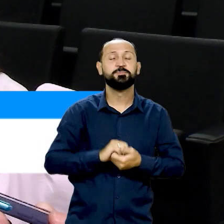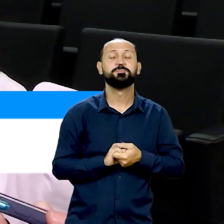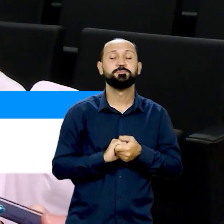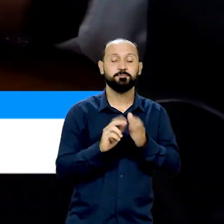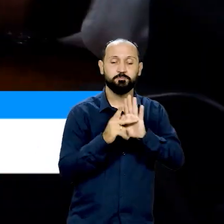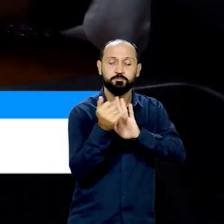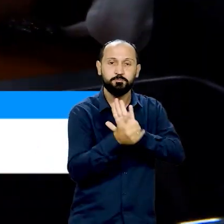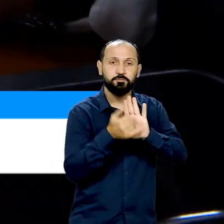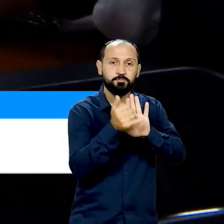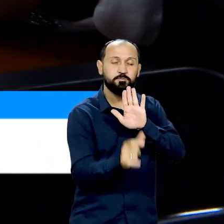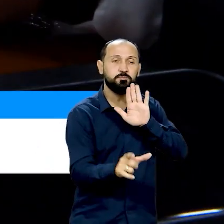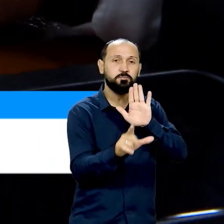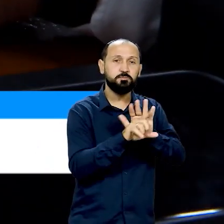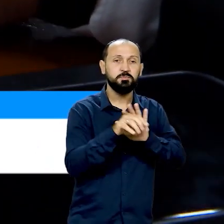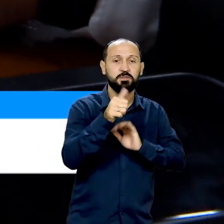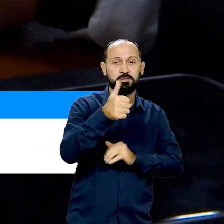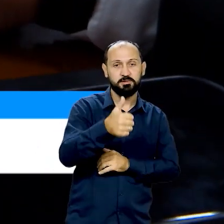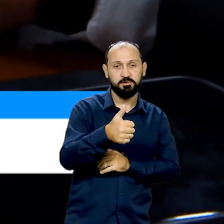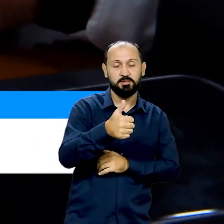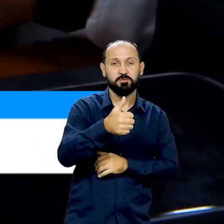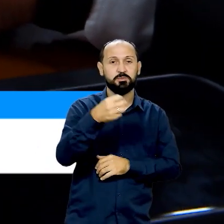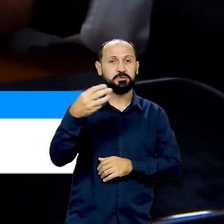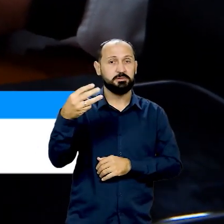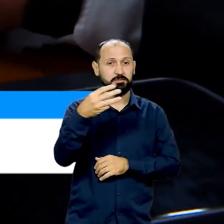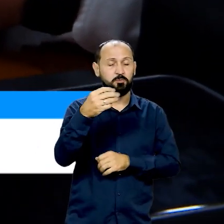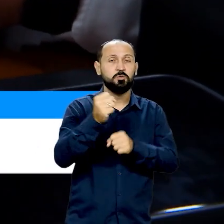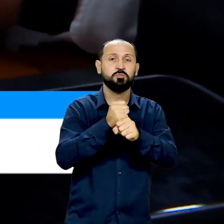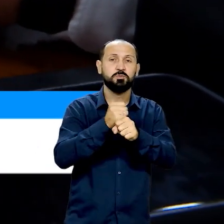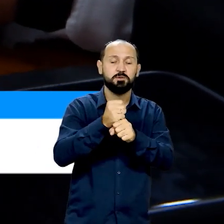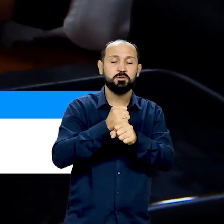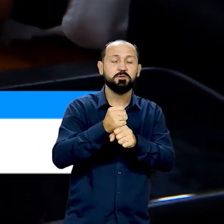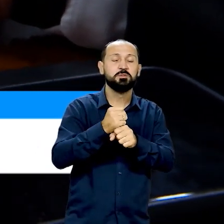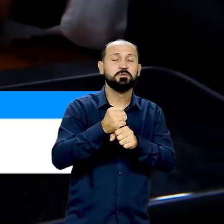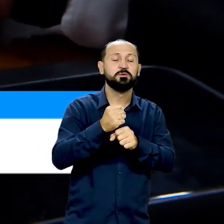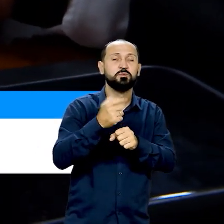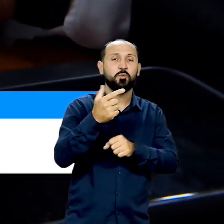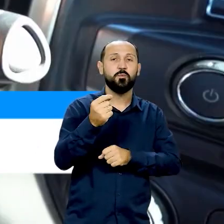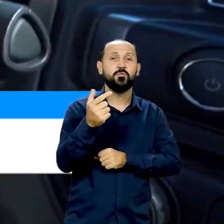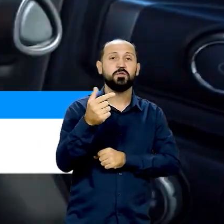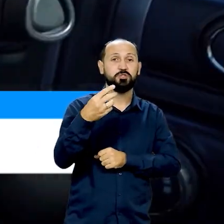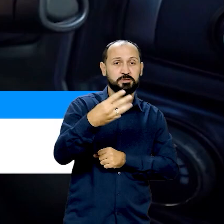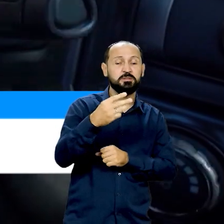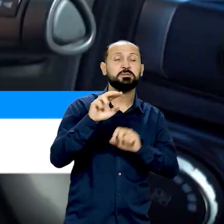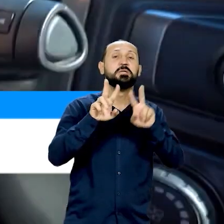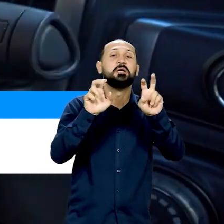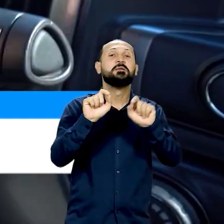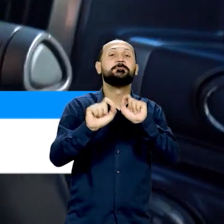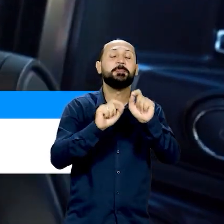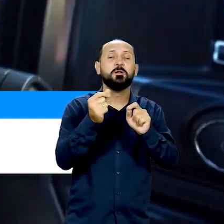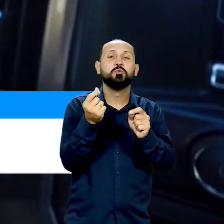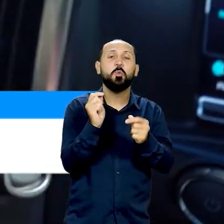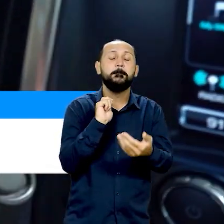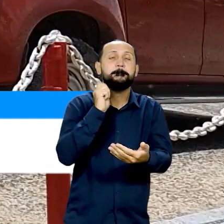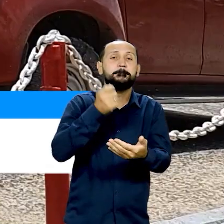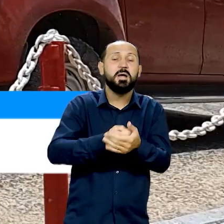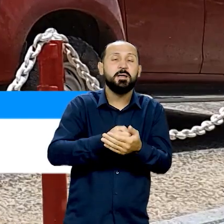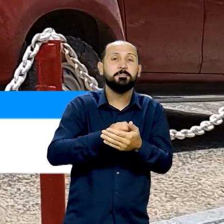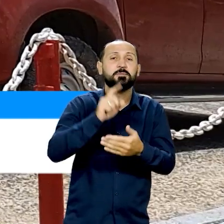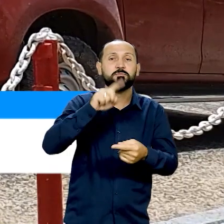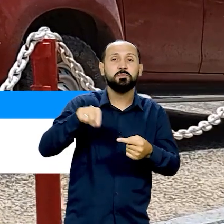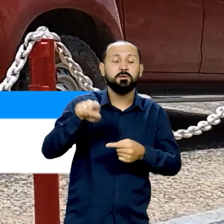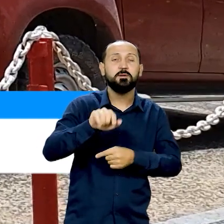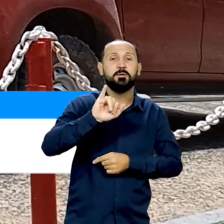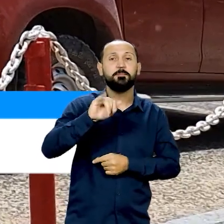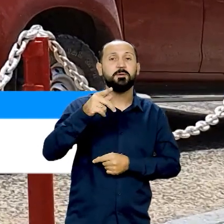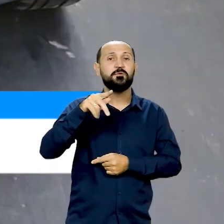Mato Grosso do Sul. O projeto de lei 133 de 2023 ainda trata da isenção do